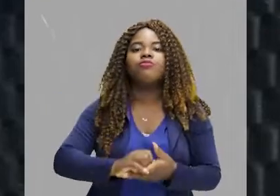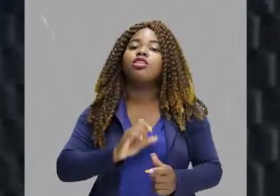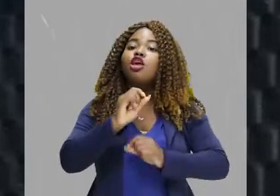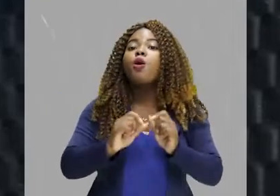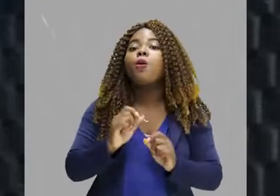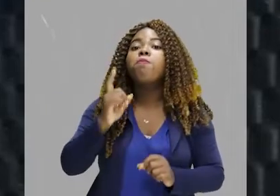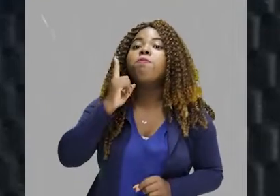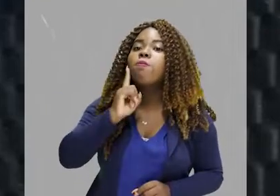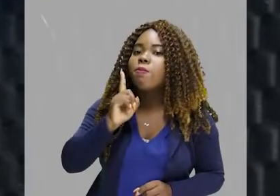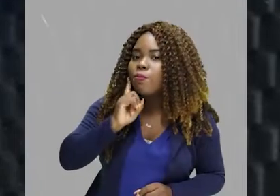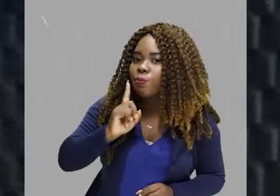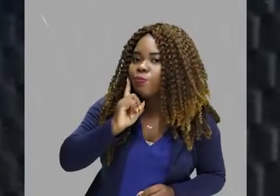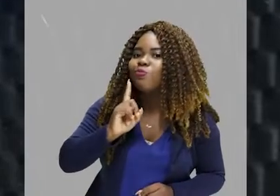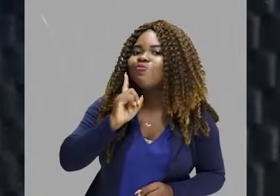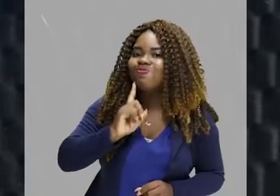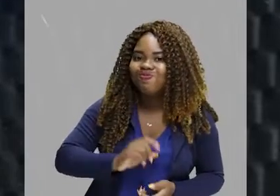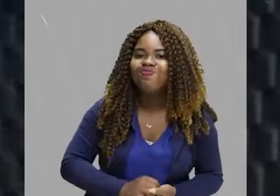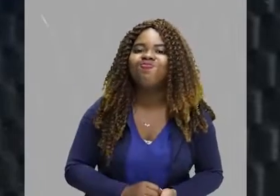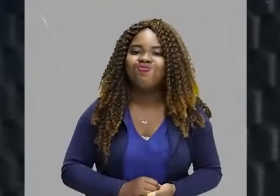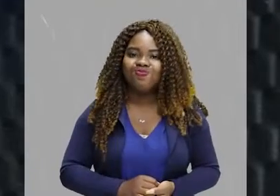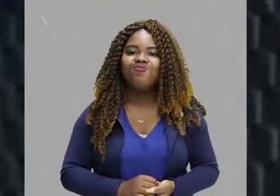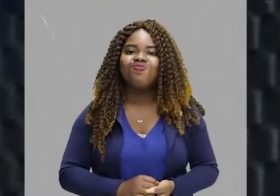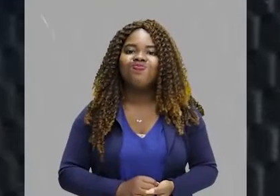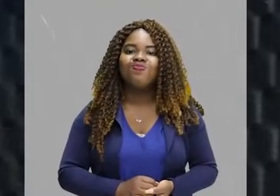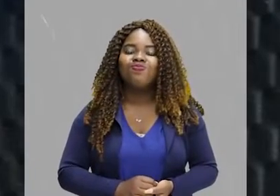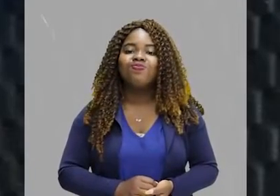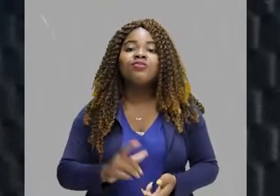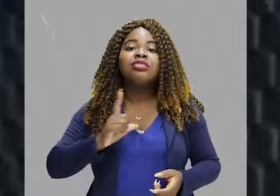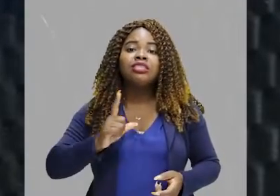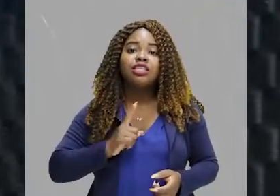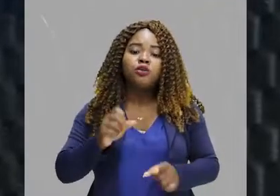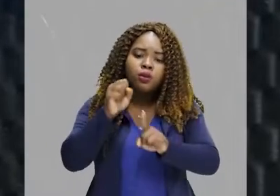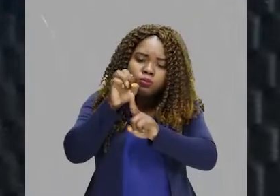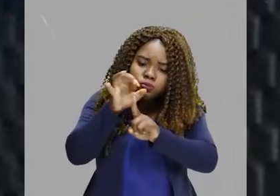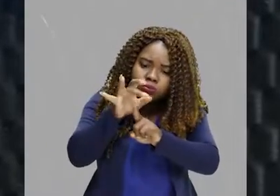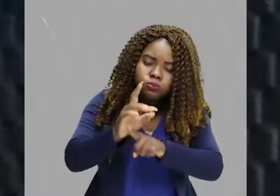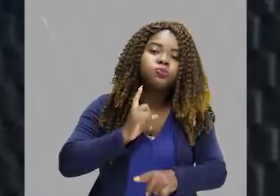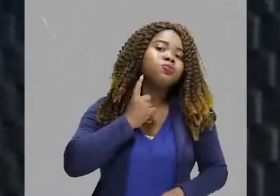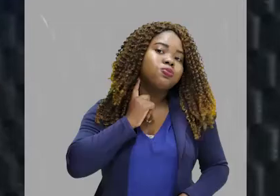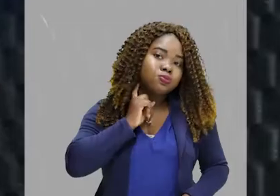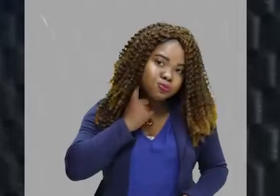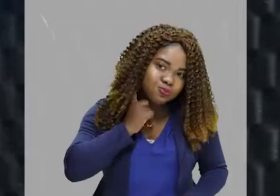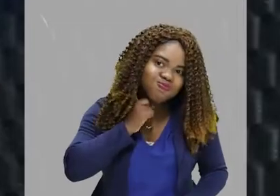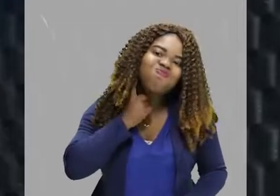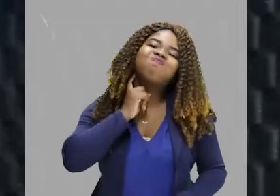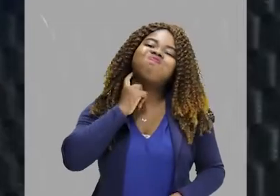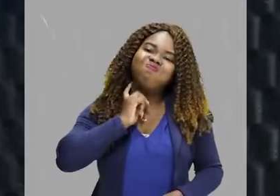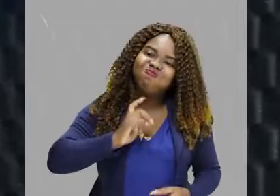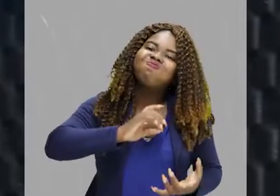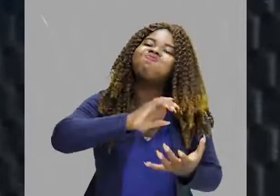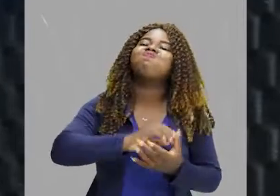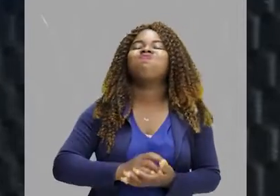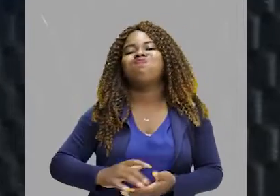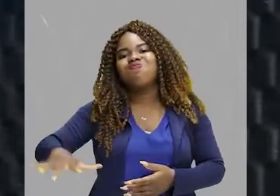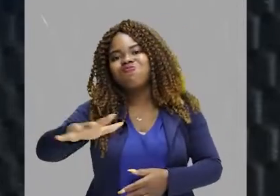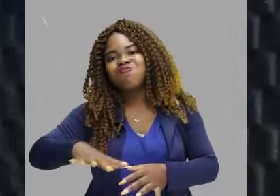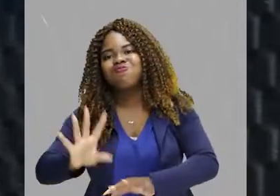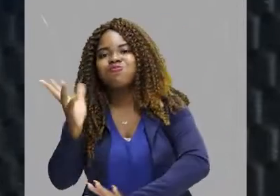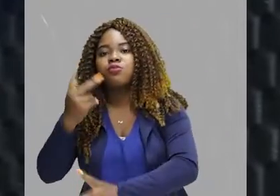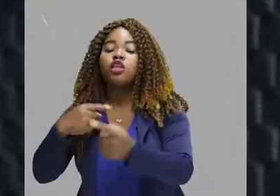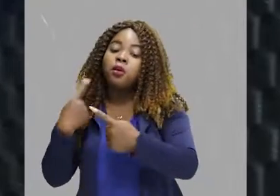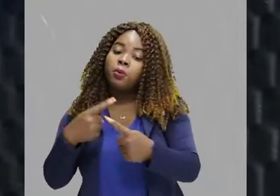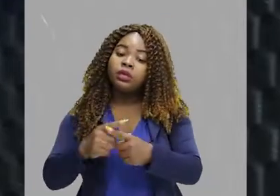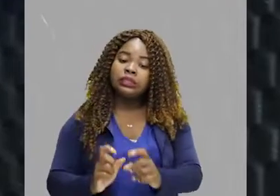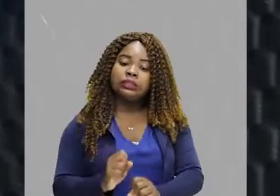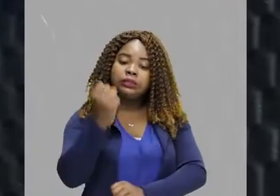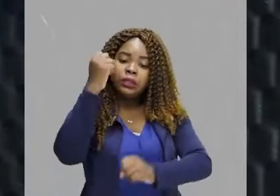que, consequentemente, é um país que polui bastante o meio ambiente, porque como tem uma indústria muito forte e